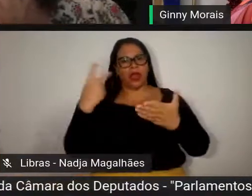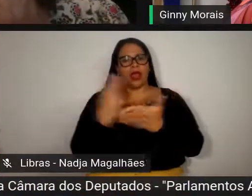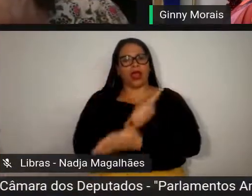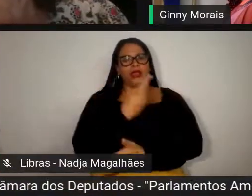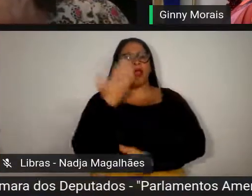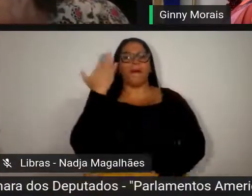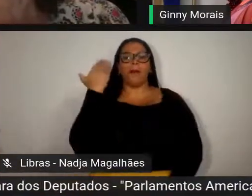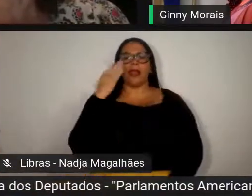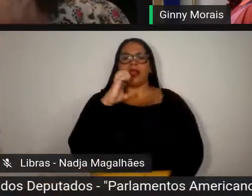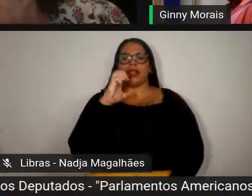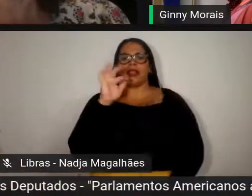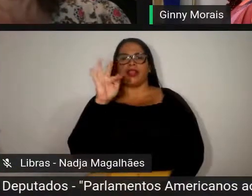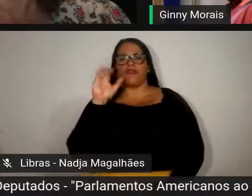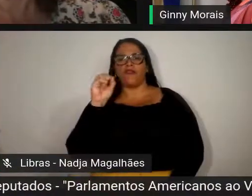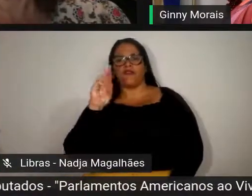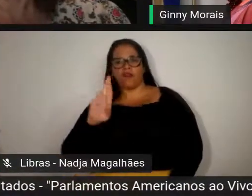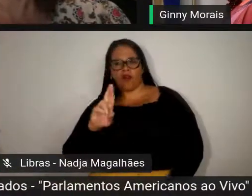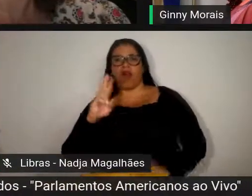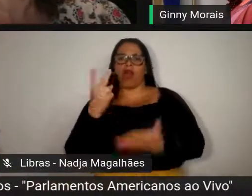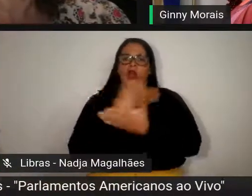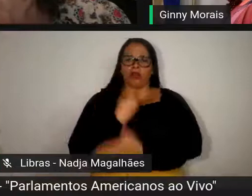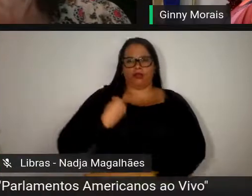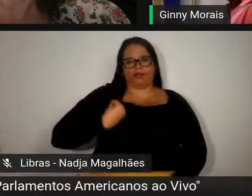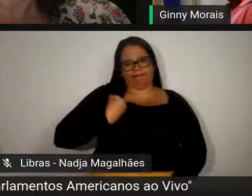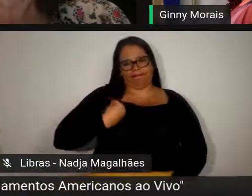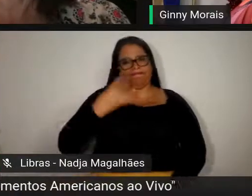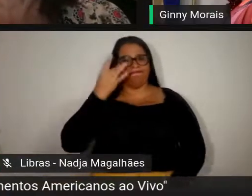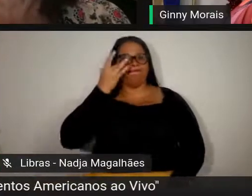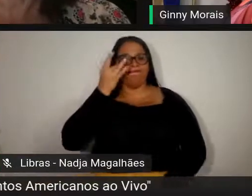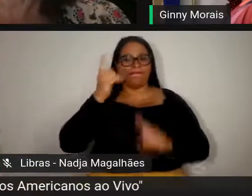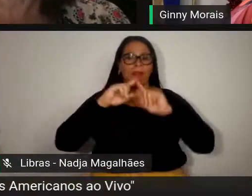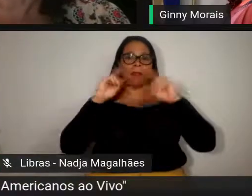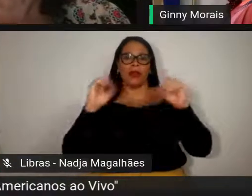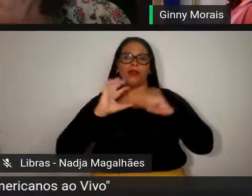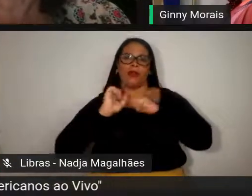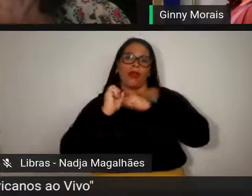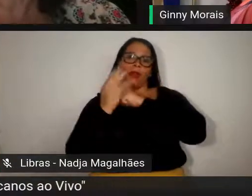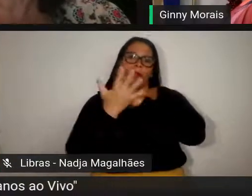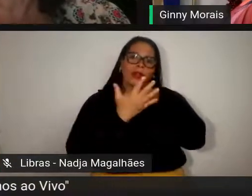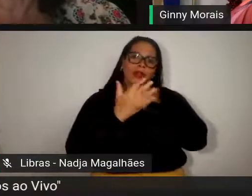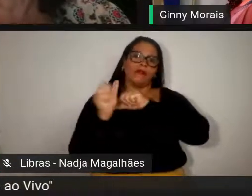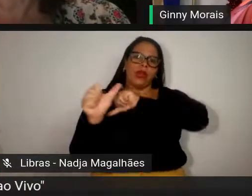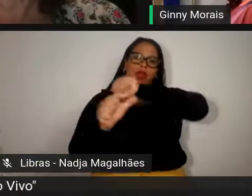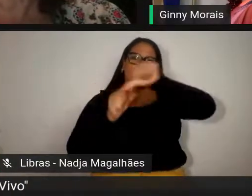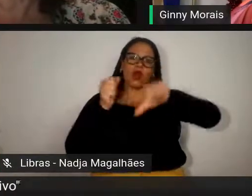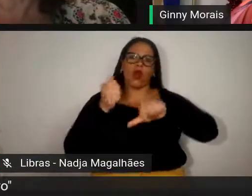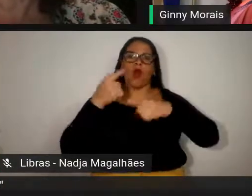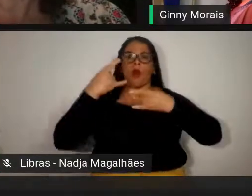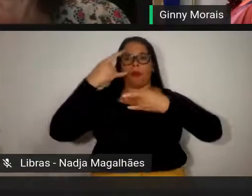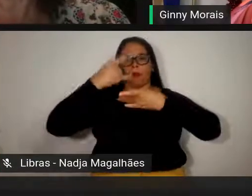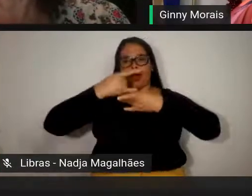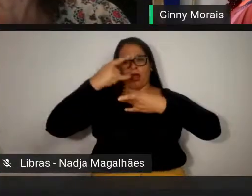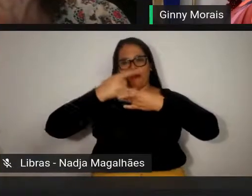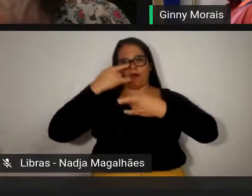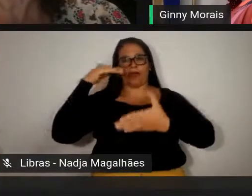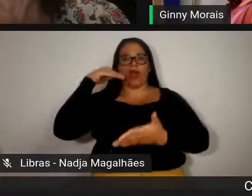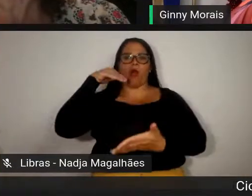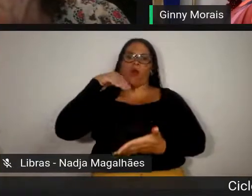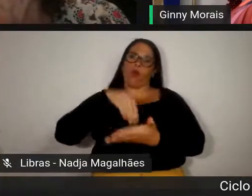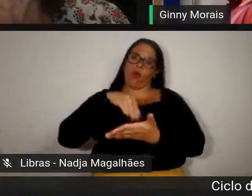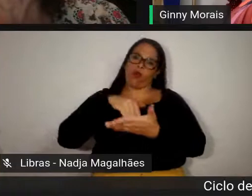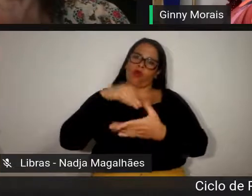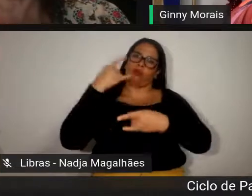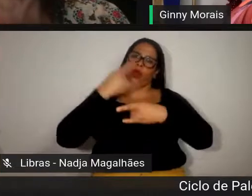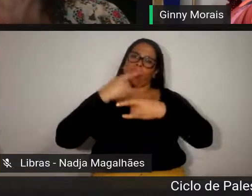do CEFOR, na Câmara dos Deputados. Com a pandemia, ele foi adaptado para o formato de live, e essa vai ser a última live, o nosso último